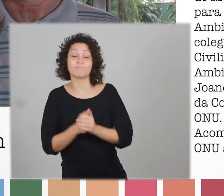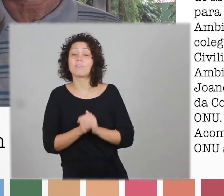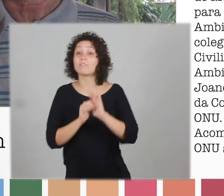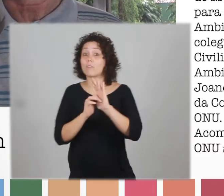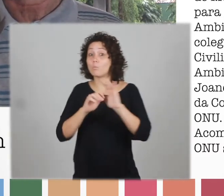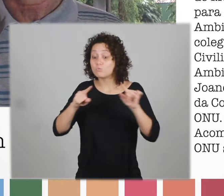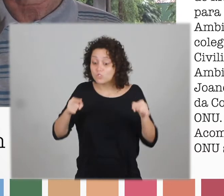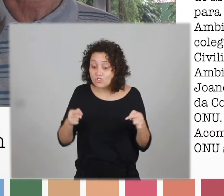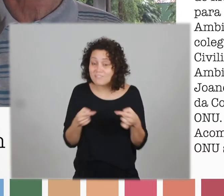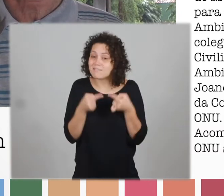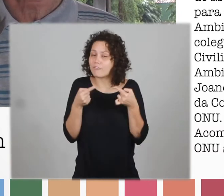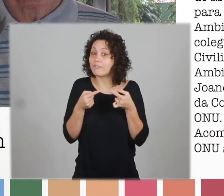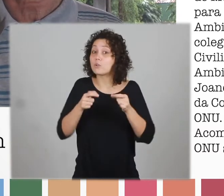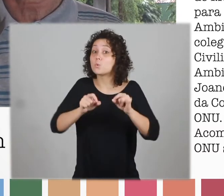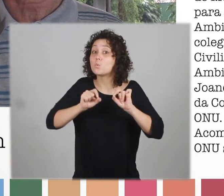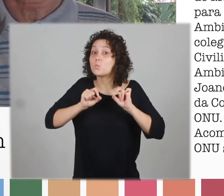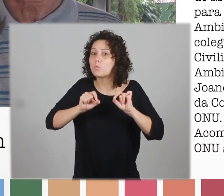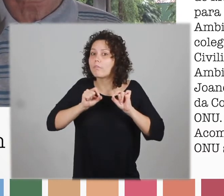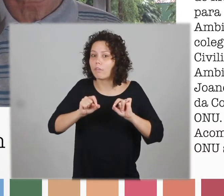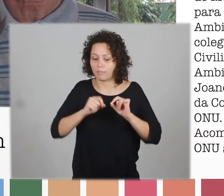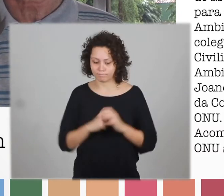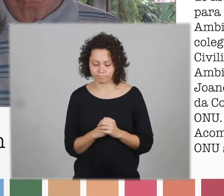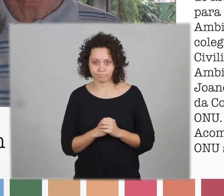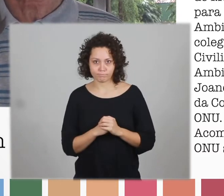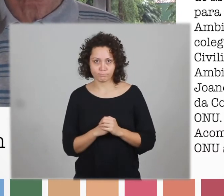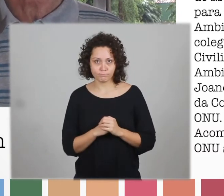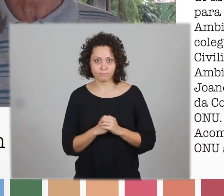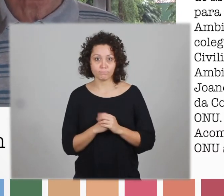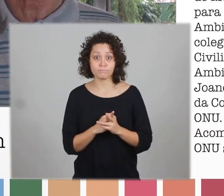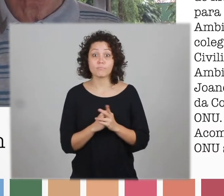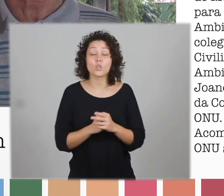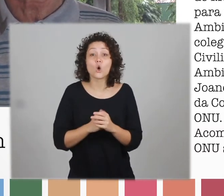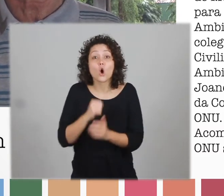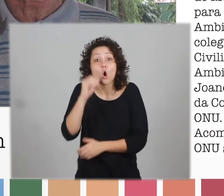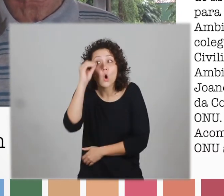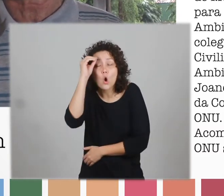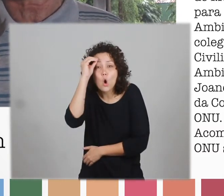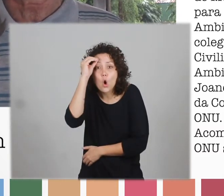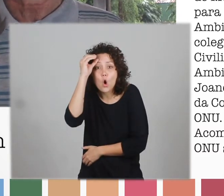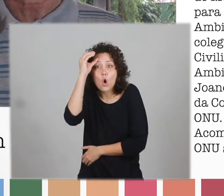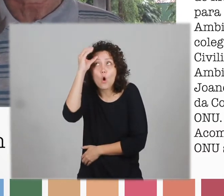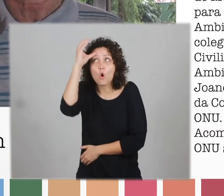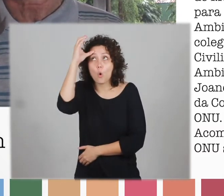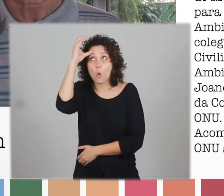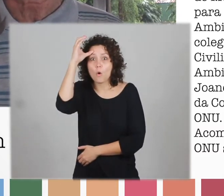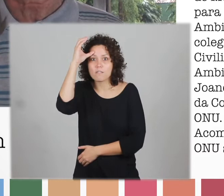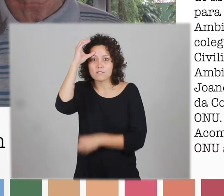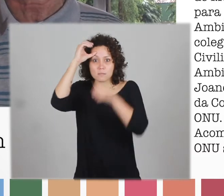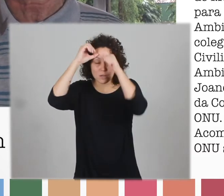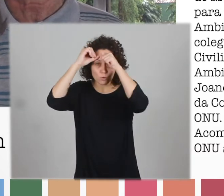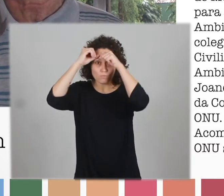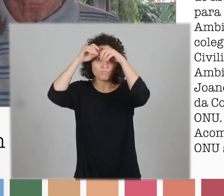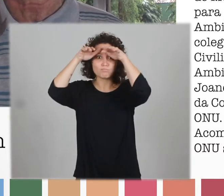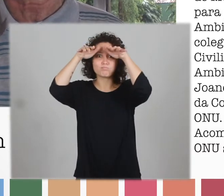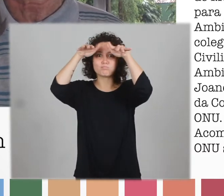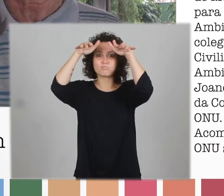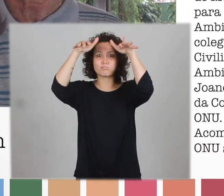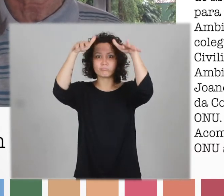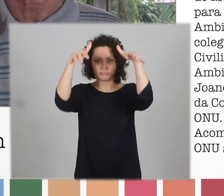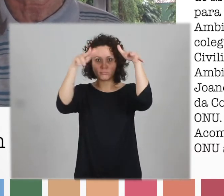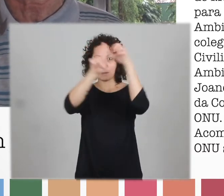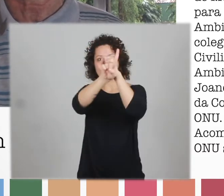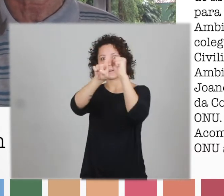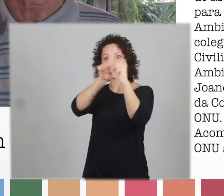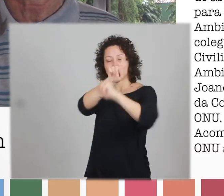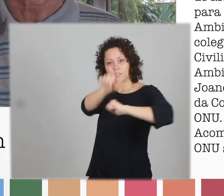desafio é a geração e a disseminação de conhecimento apropriado para fazer as transformações na sociedade,